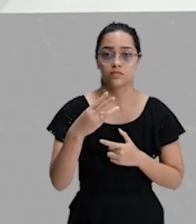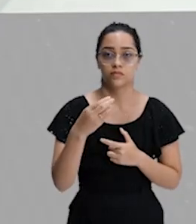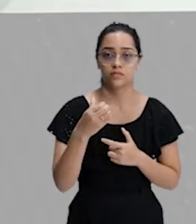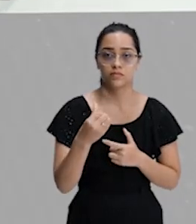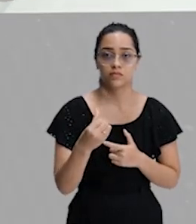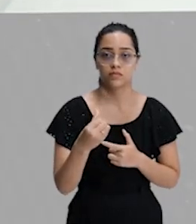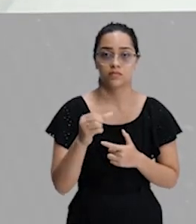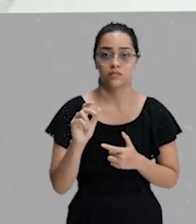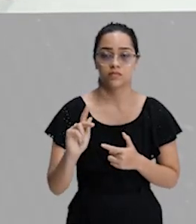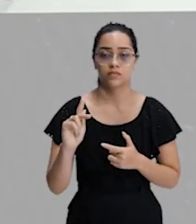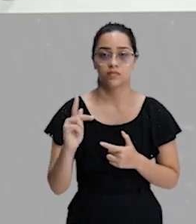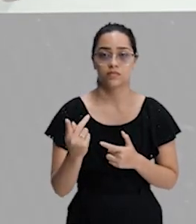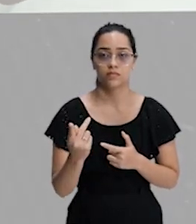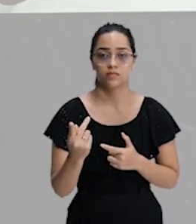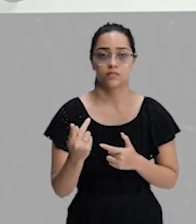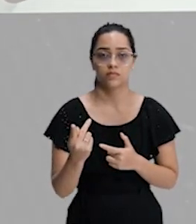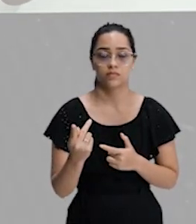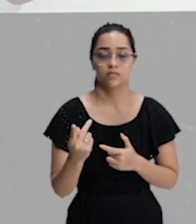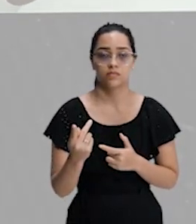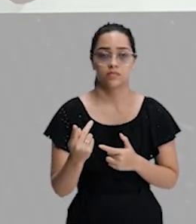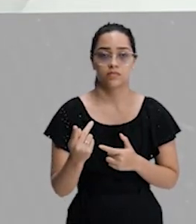36H